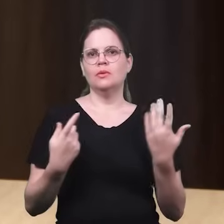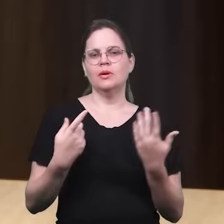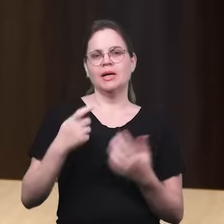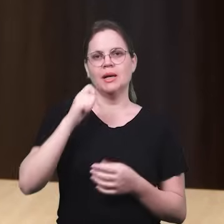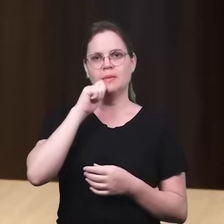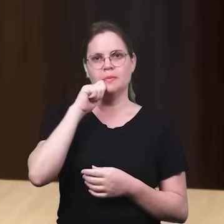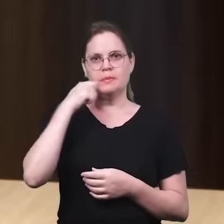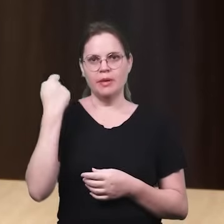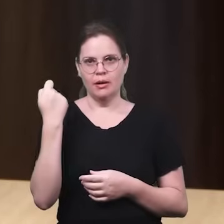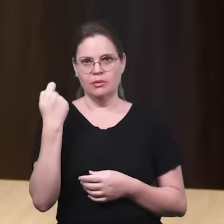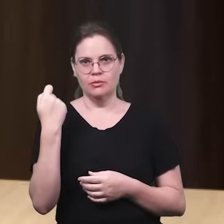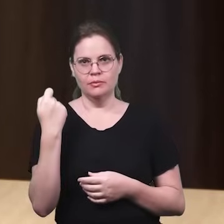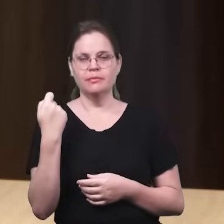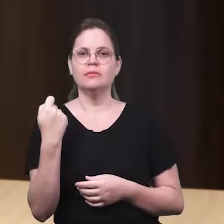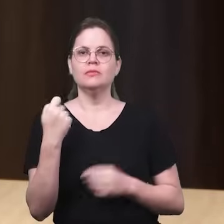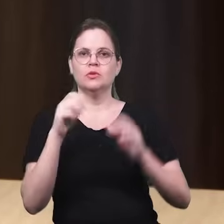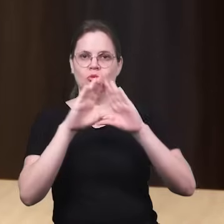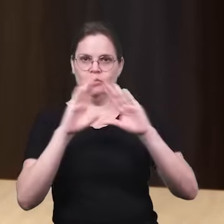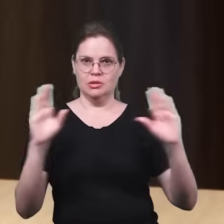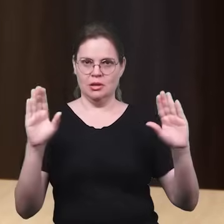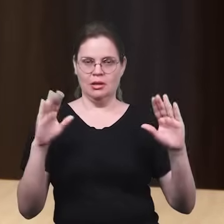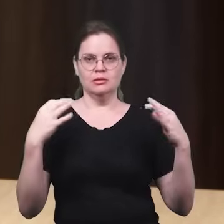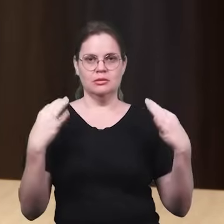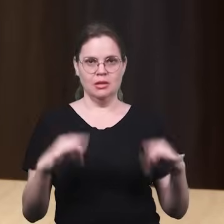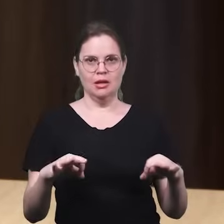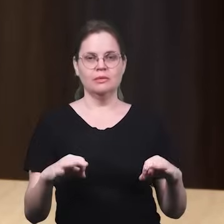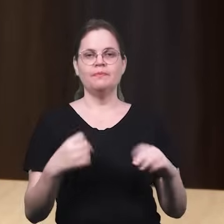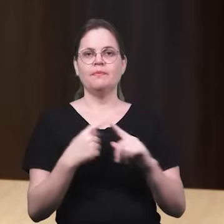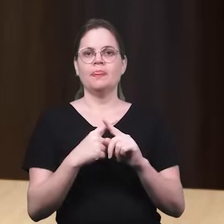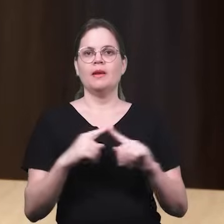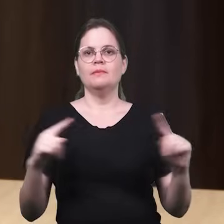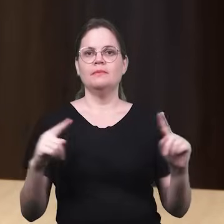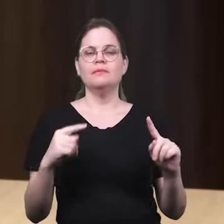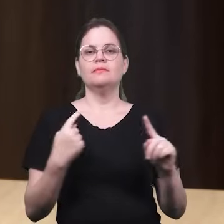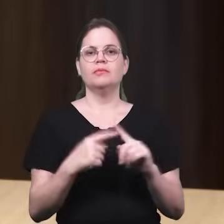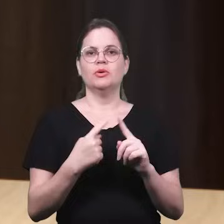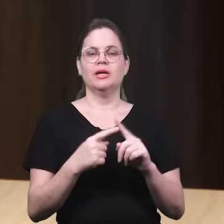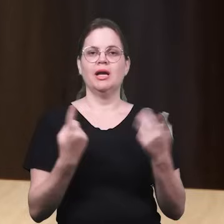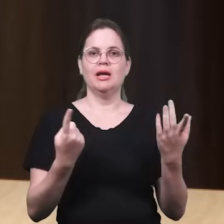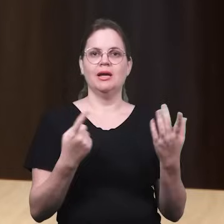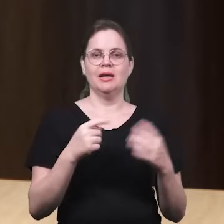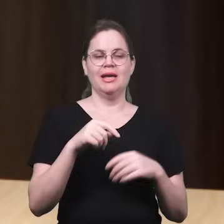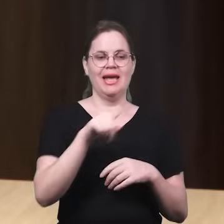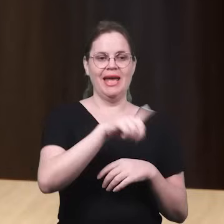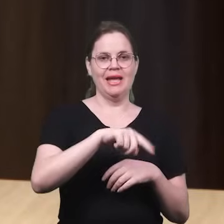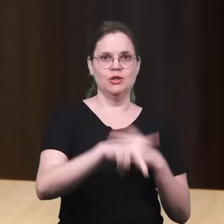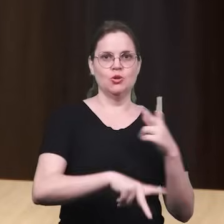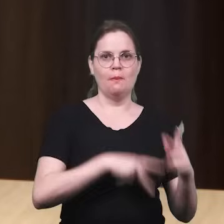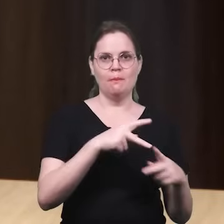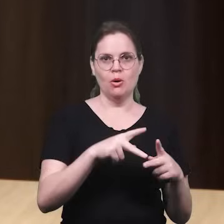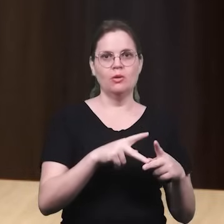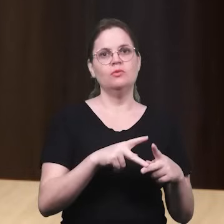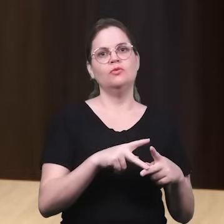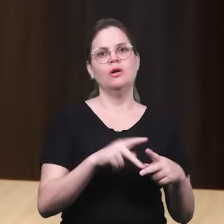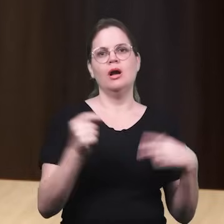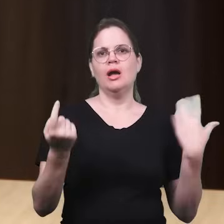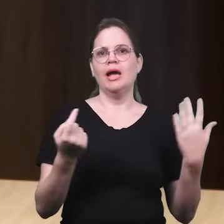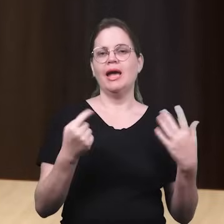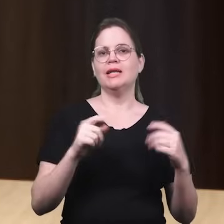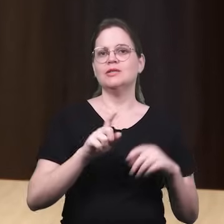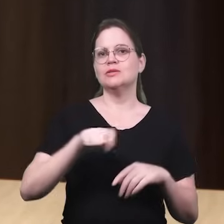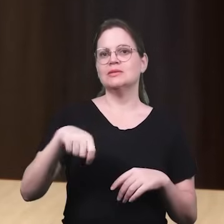o povo chamou de maná. Maná, que é isso? Que significa, que é isso? O pastor Leonardo já colocou aqui, que é isso? É uma pergunta, é uma